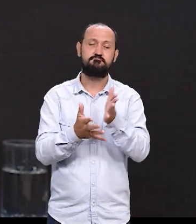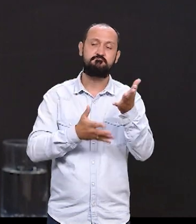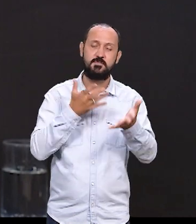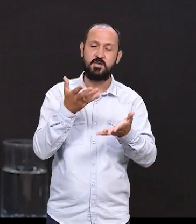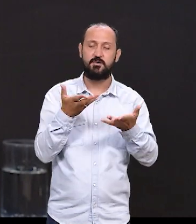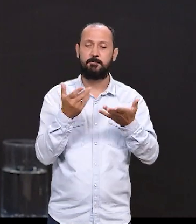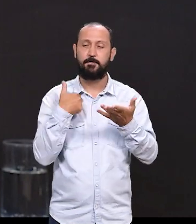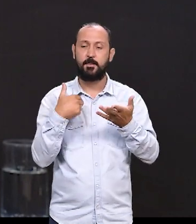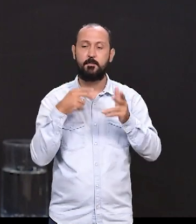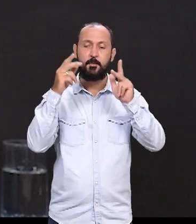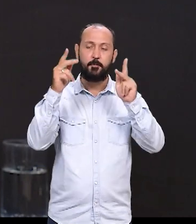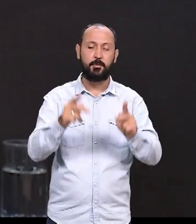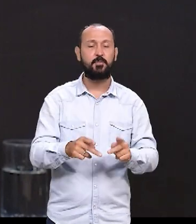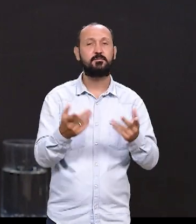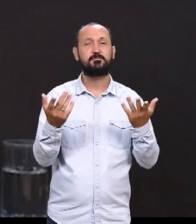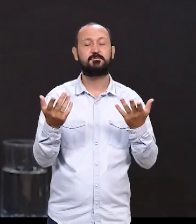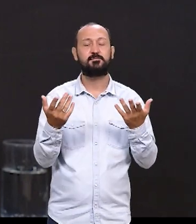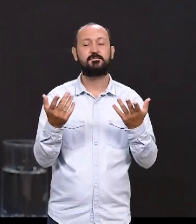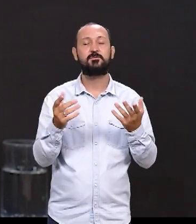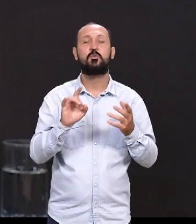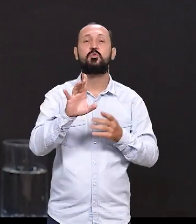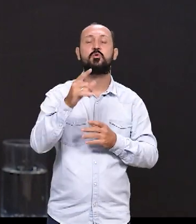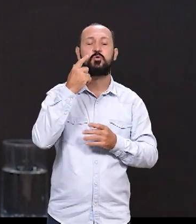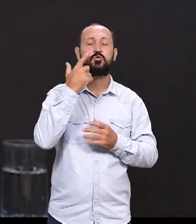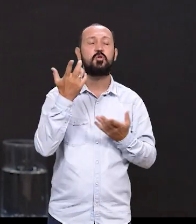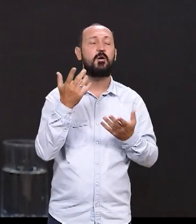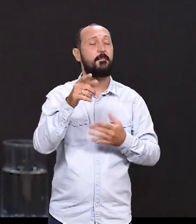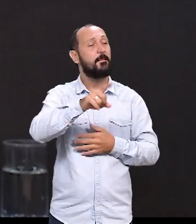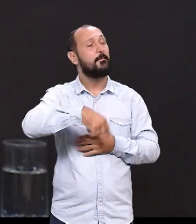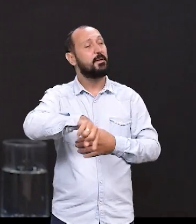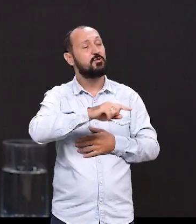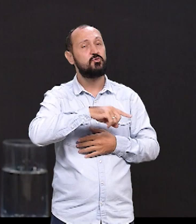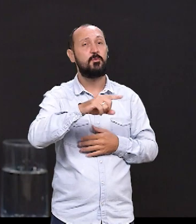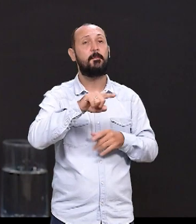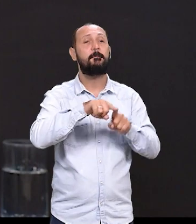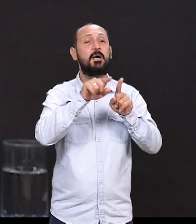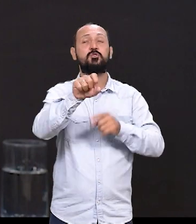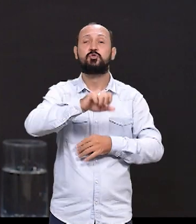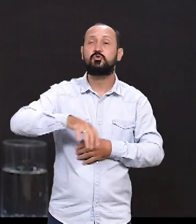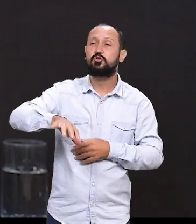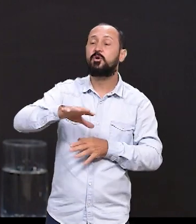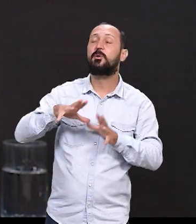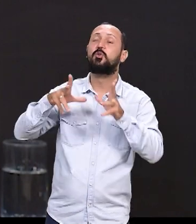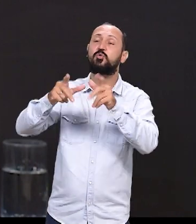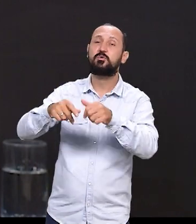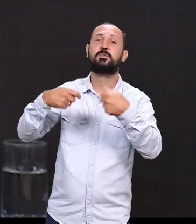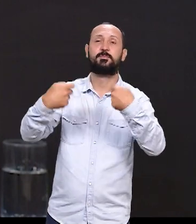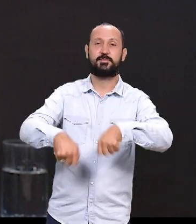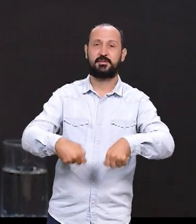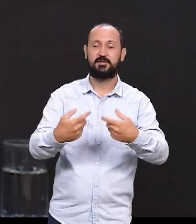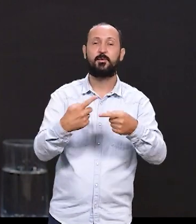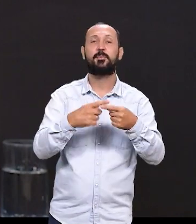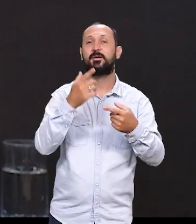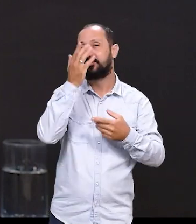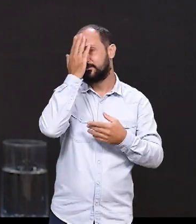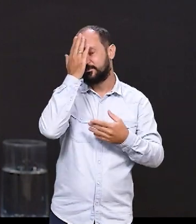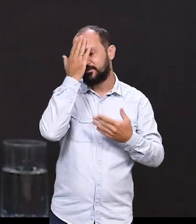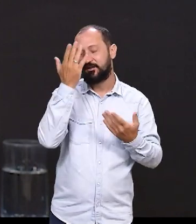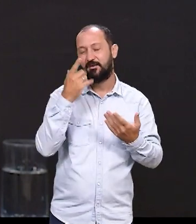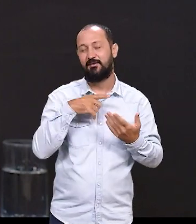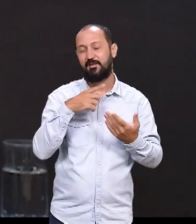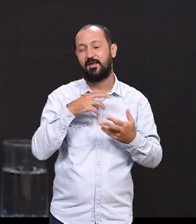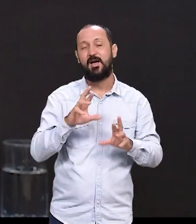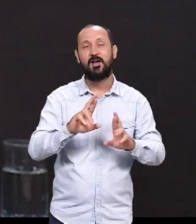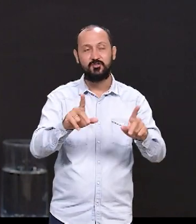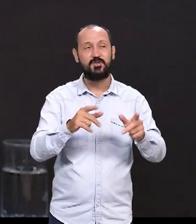ali fazem um trabalho maravilhoso pra população e não só pros beneficiários mas de forma social também para todos os pacientes que